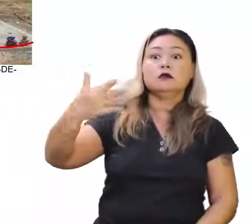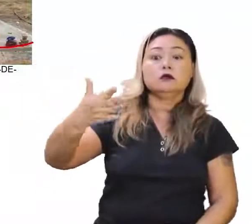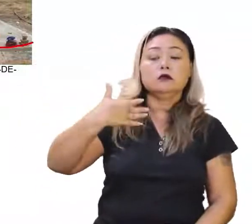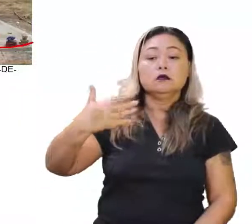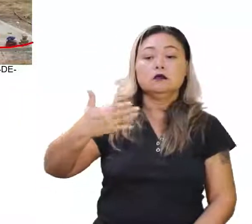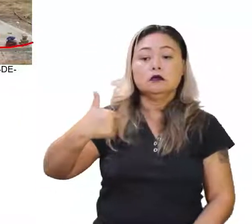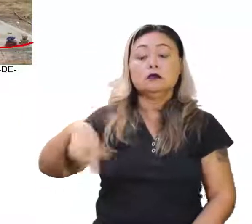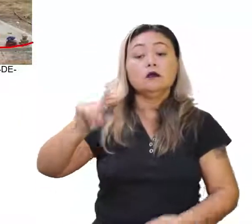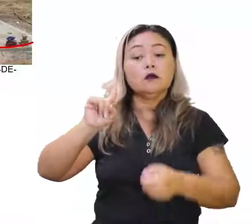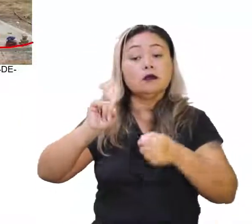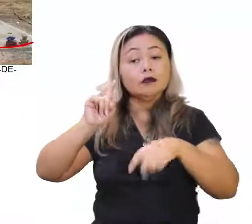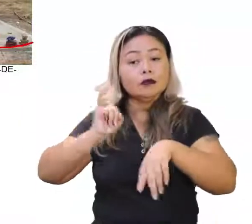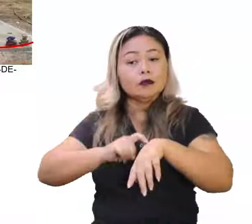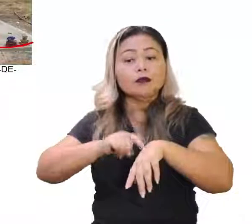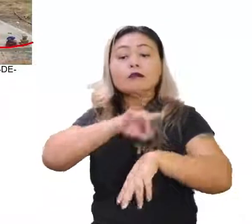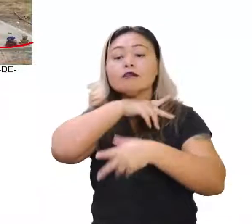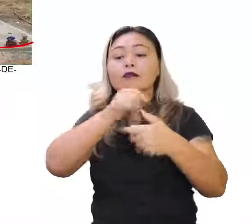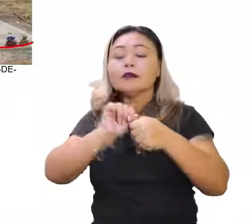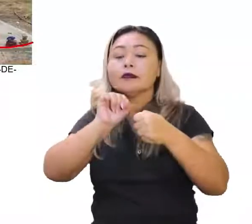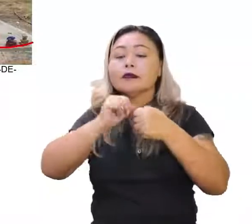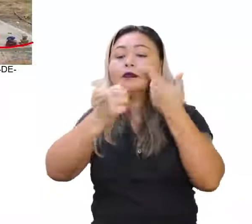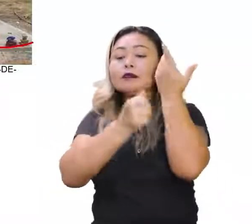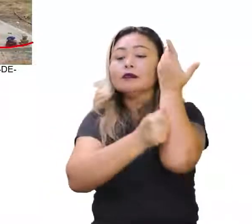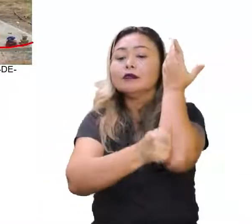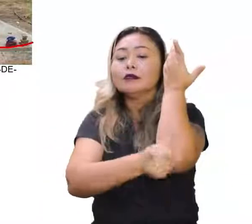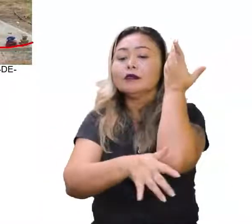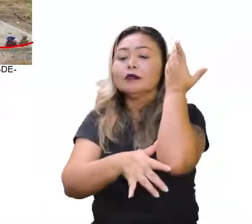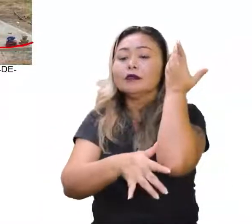e aí na hora que o animal vai defecar,